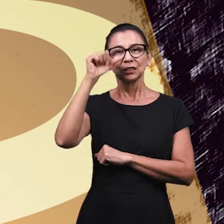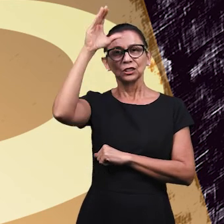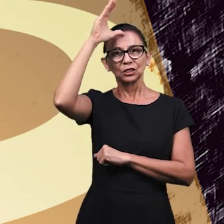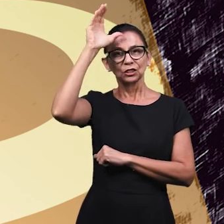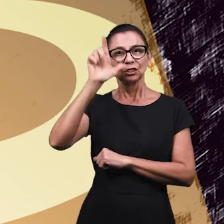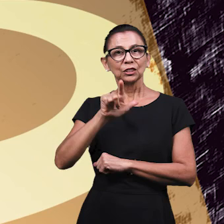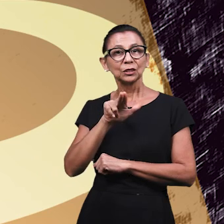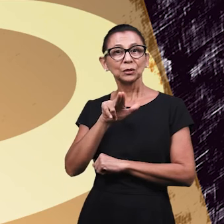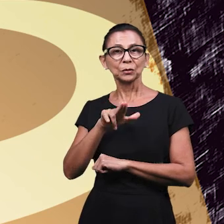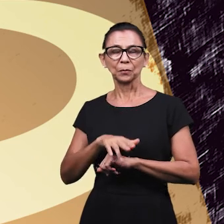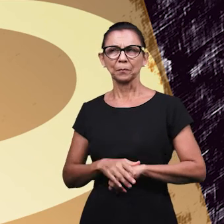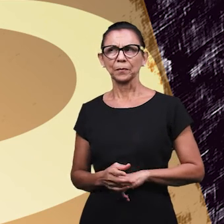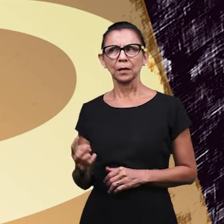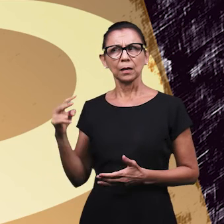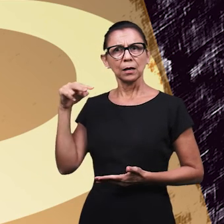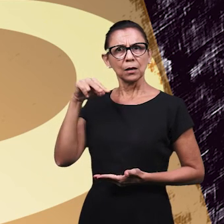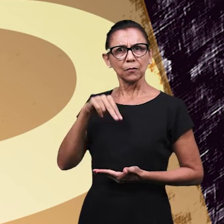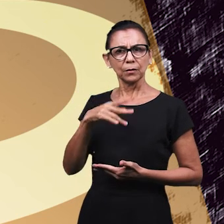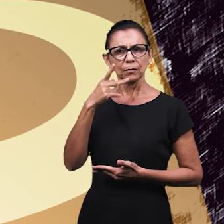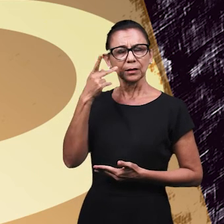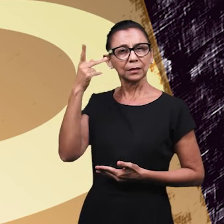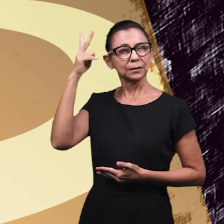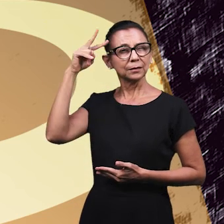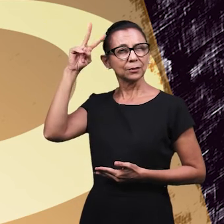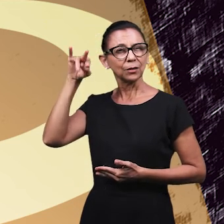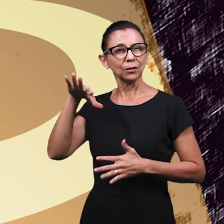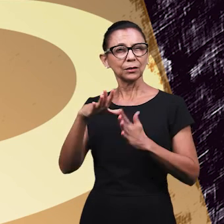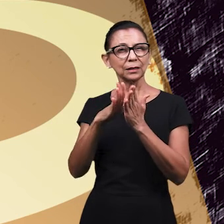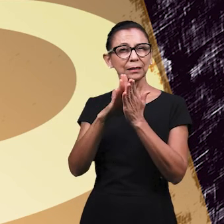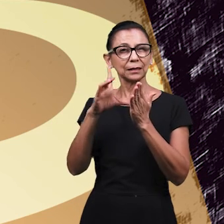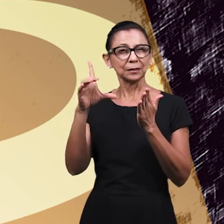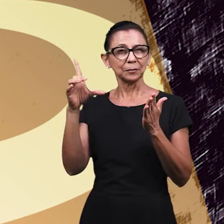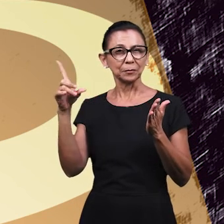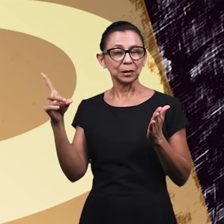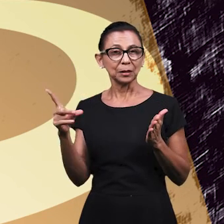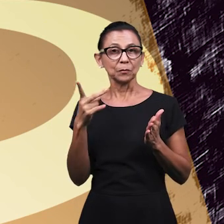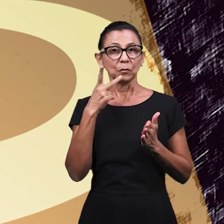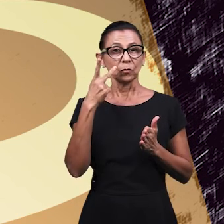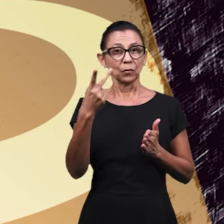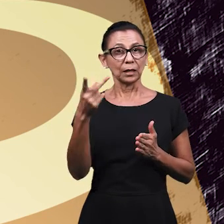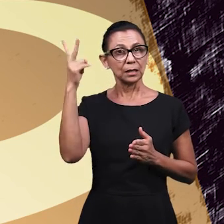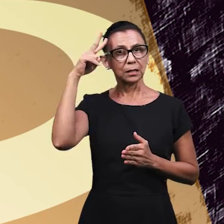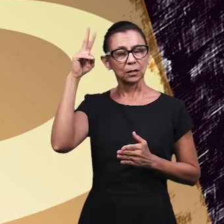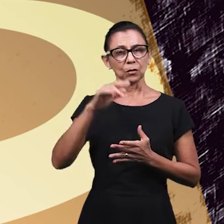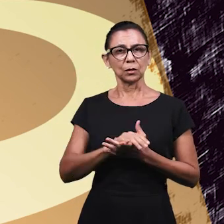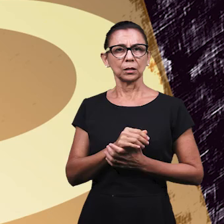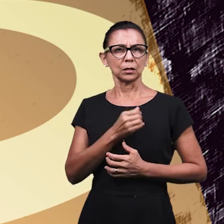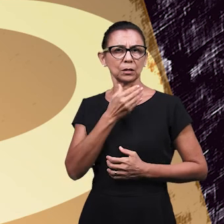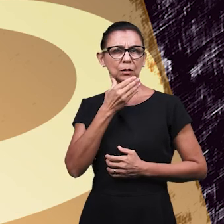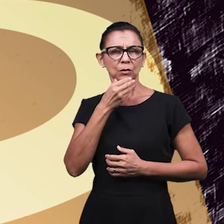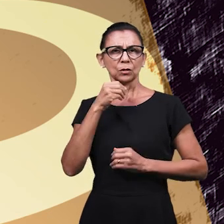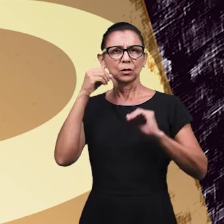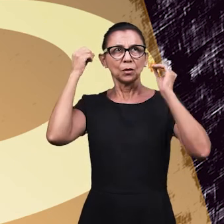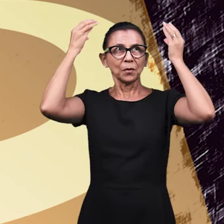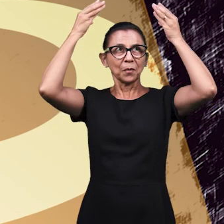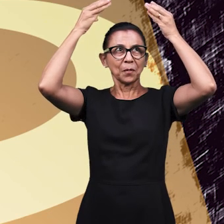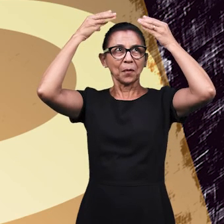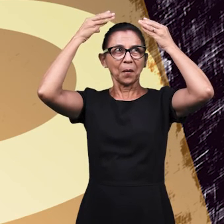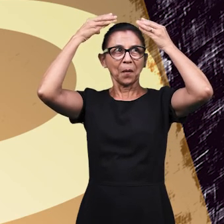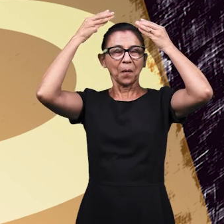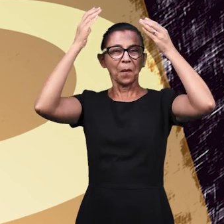para contar histórias da Bíblia. Eu vou falar de servos de Deus, de reis e rainhas, príncipes